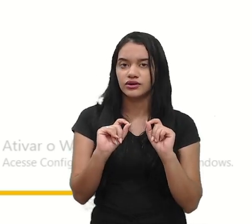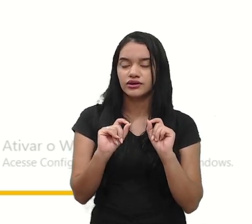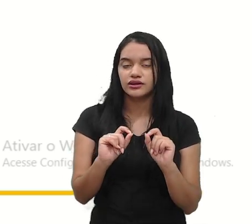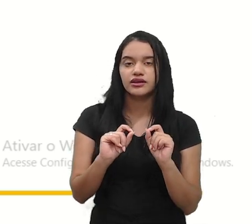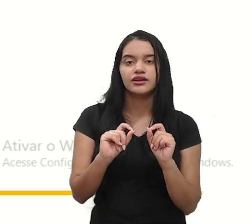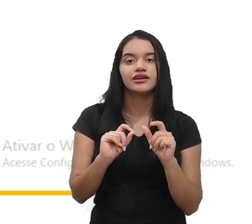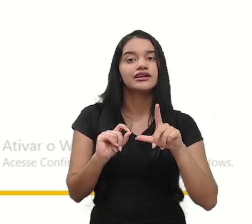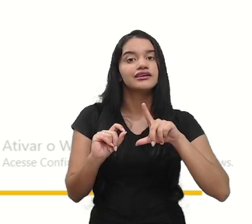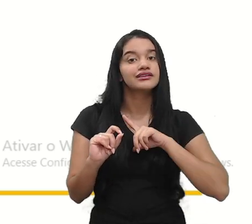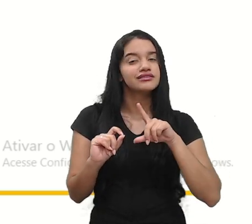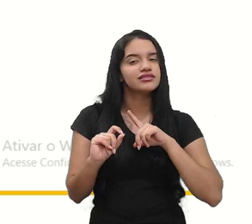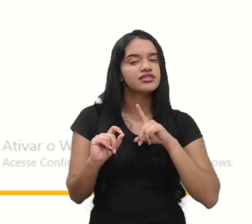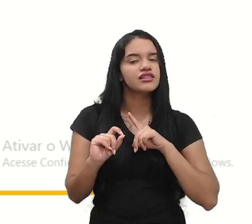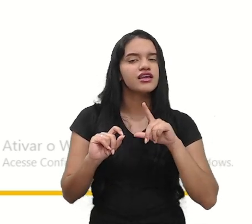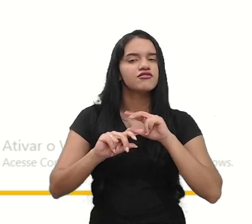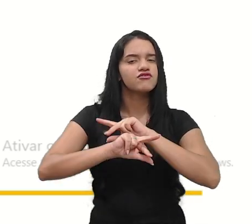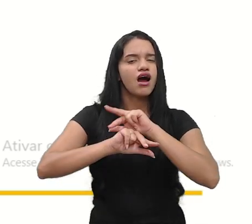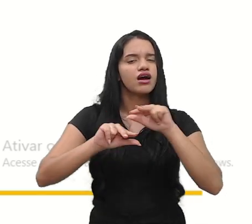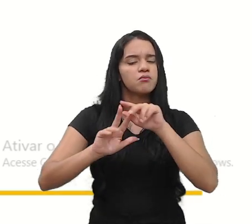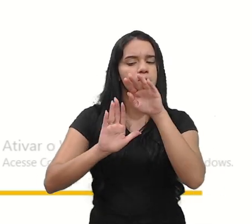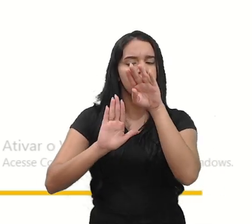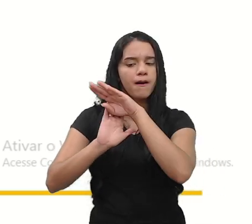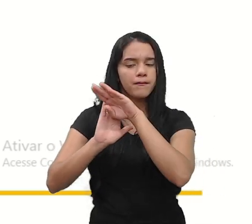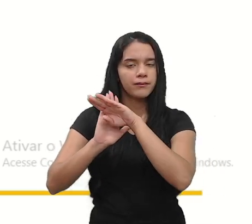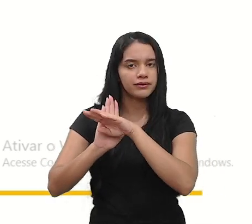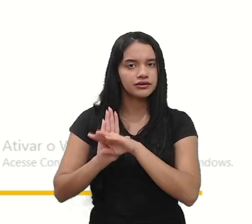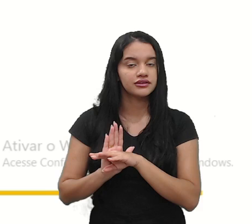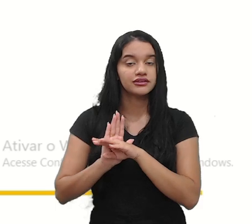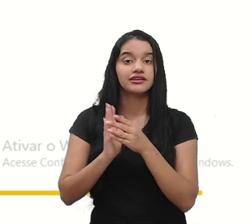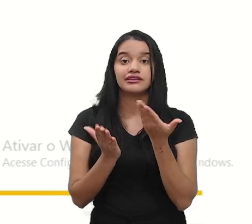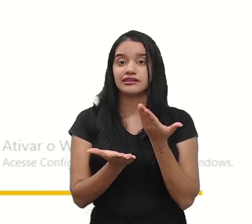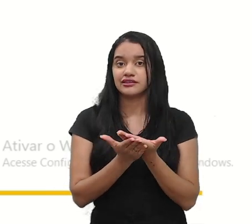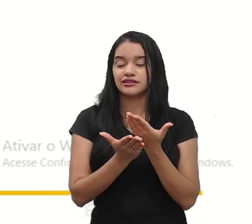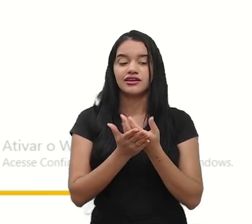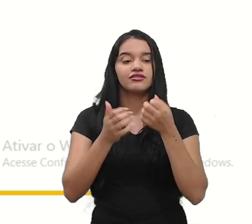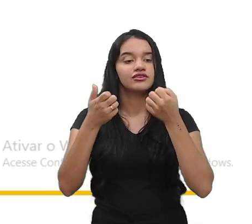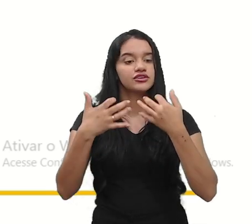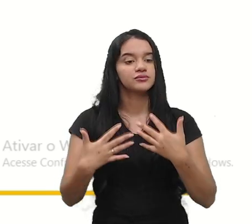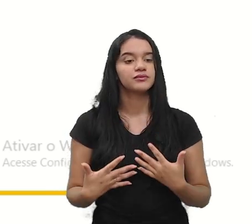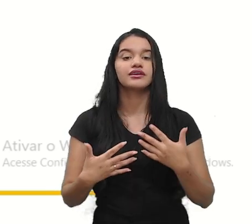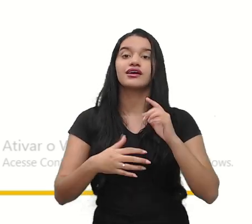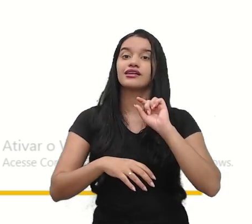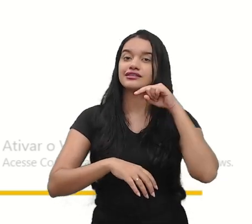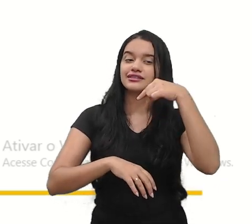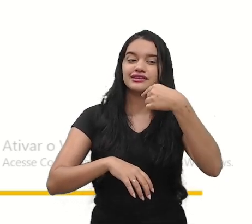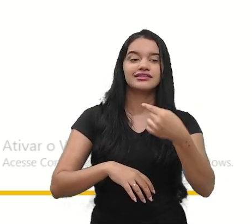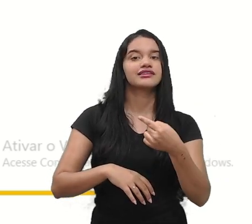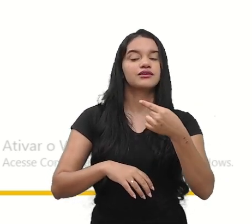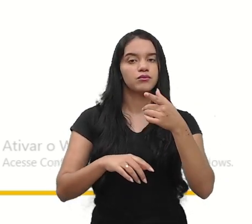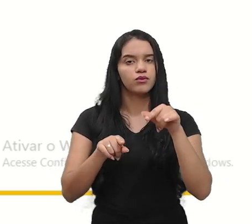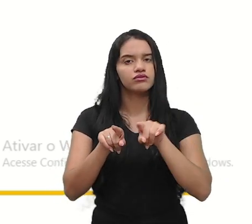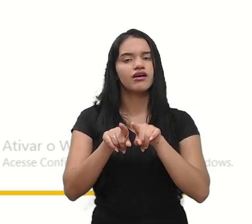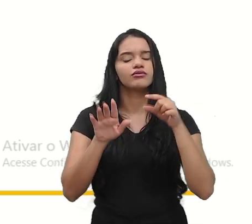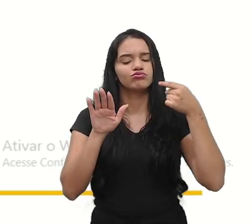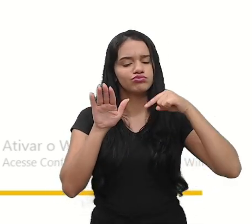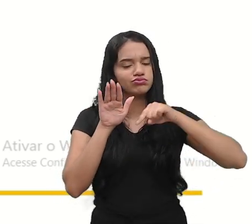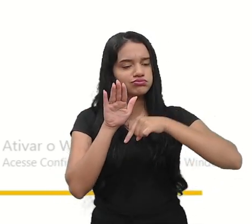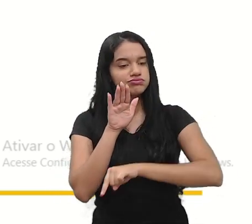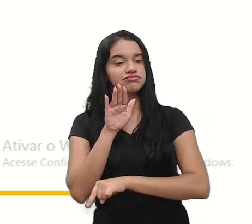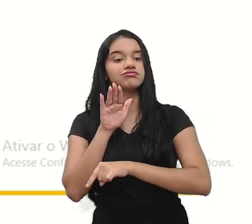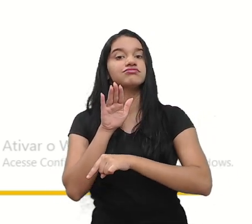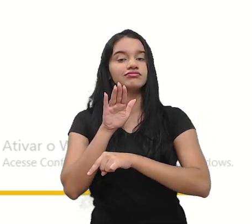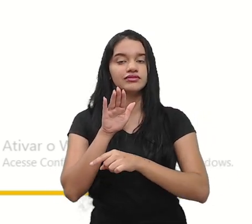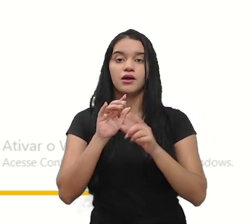ele tem vários critérios envolvidos. Aqui nessa aula a gente vai falar de alguns, na próxima aula a gente vai aprofundar mais um